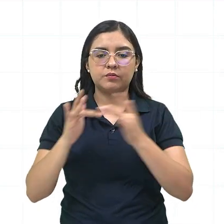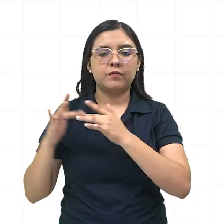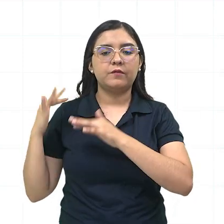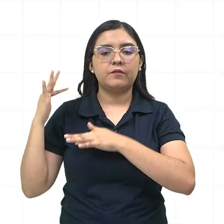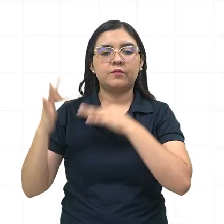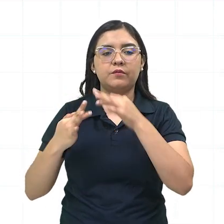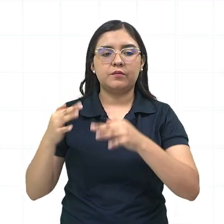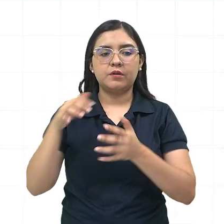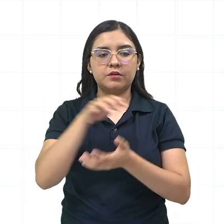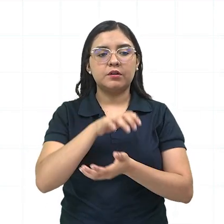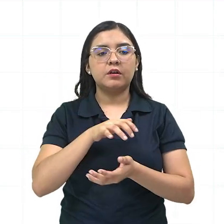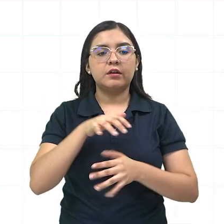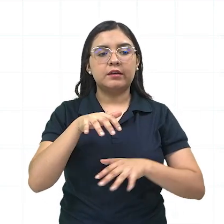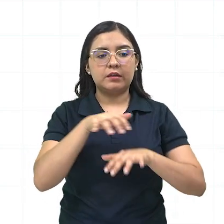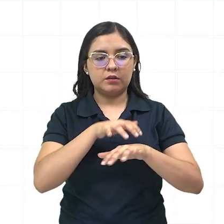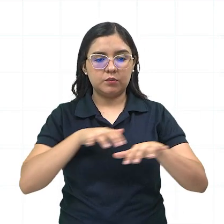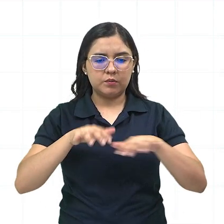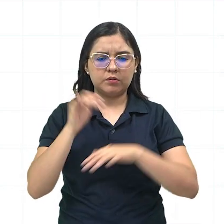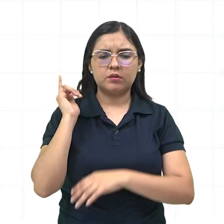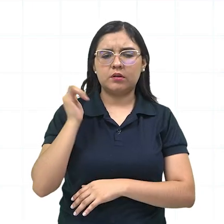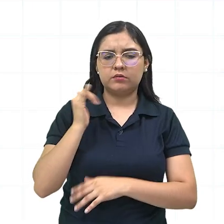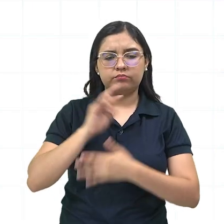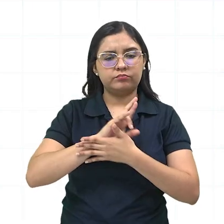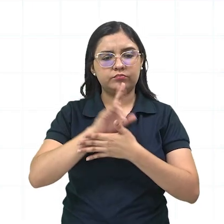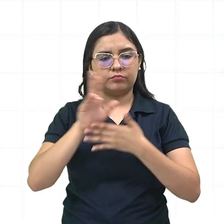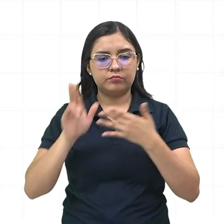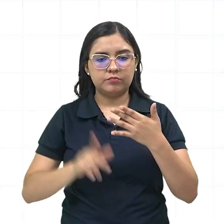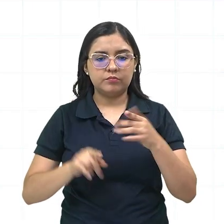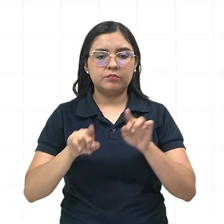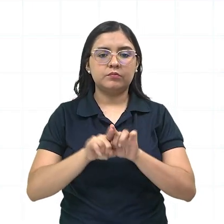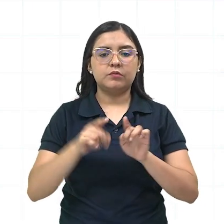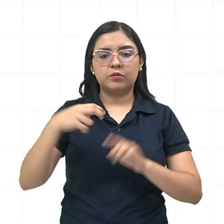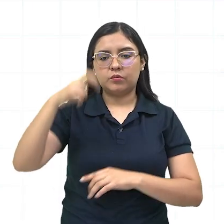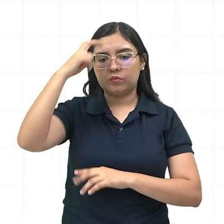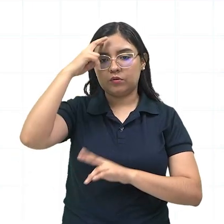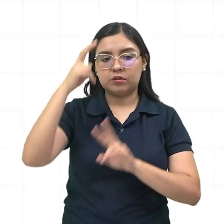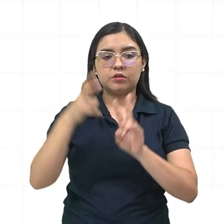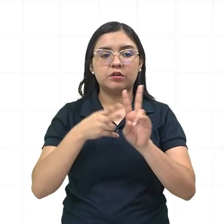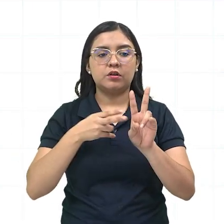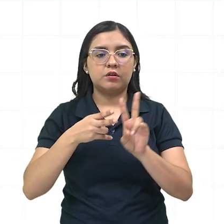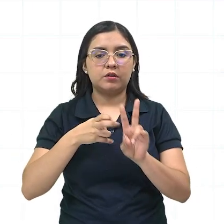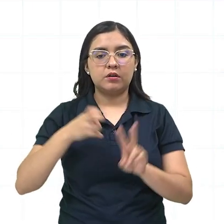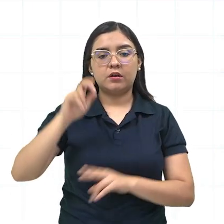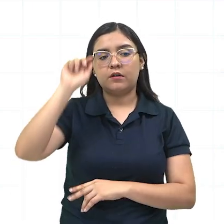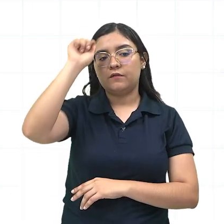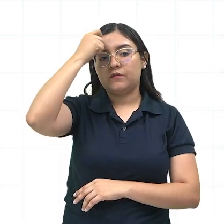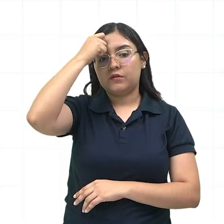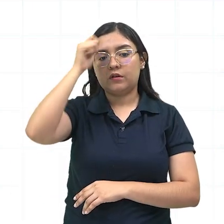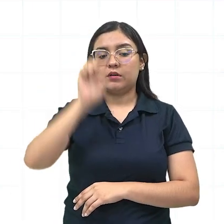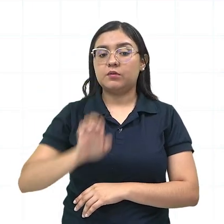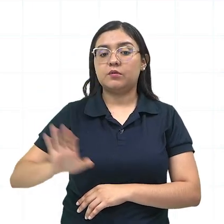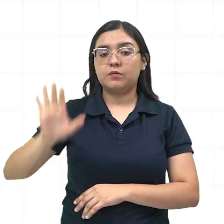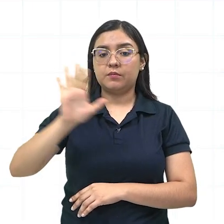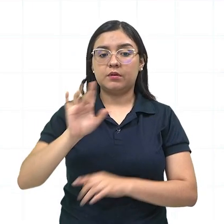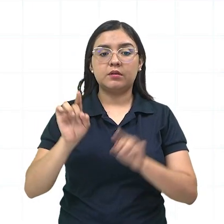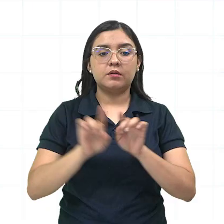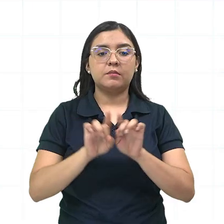contexto folclórico, rituais, narrativa, etc., das matrizes indígenas, africanas e